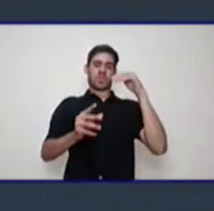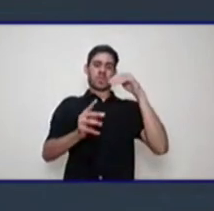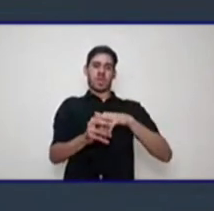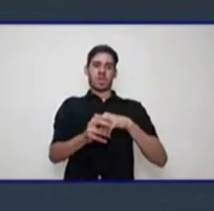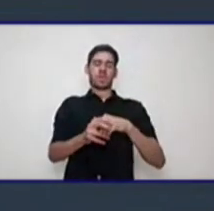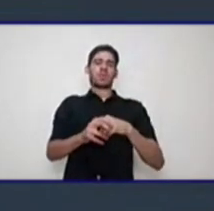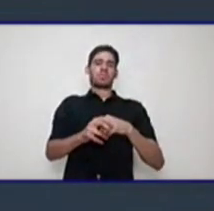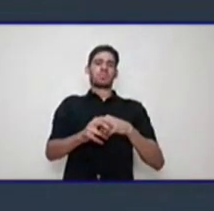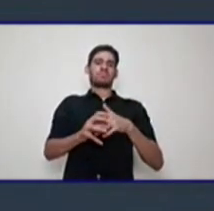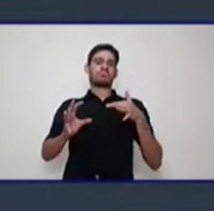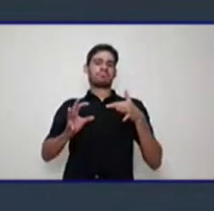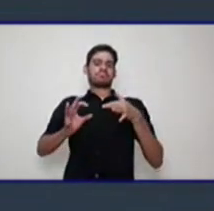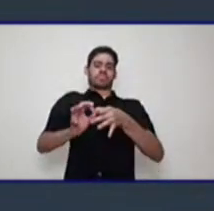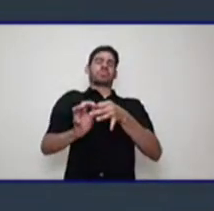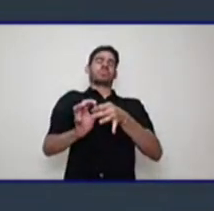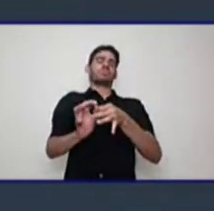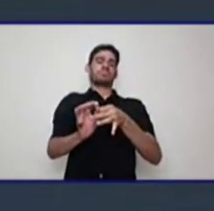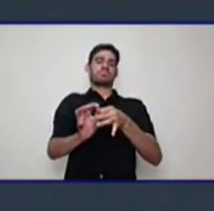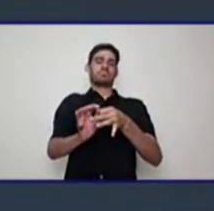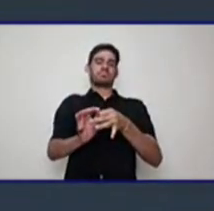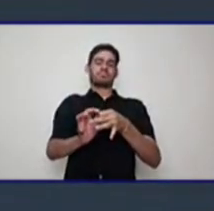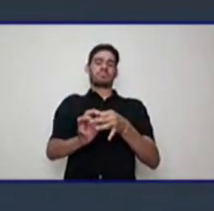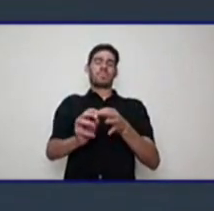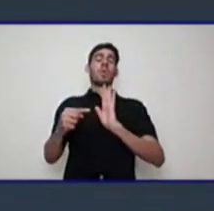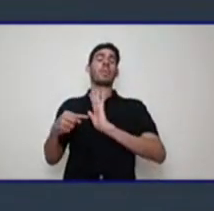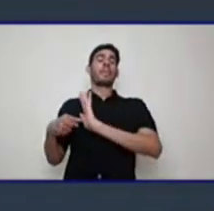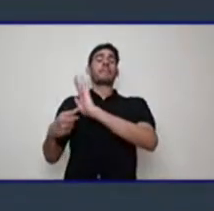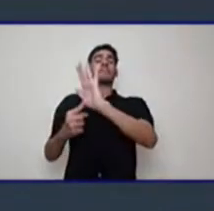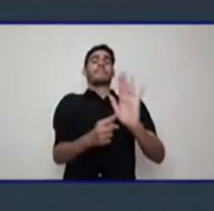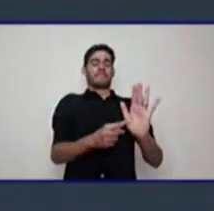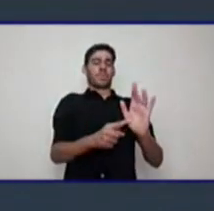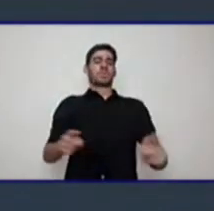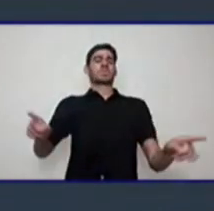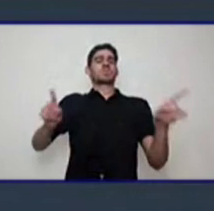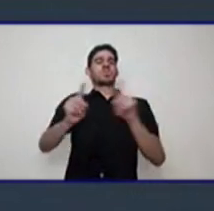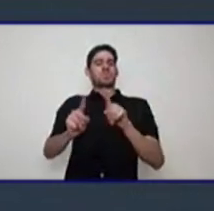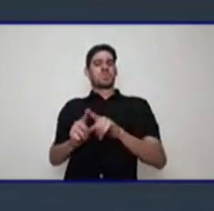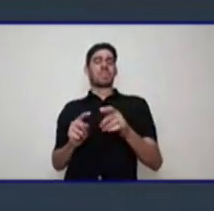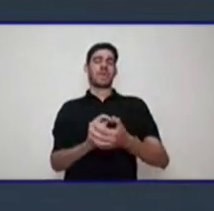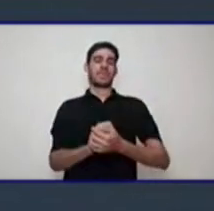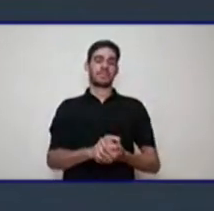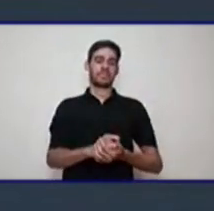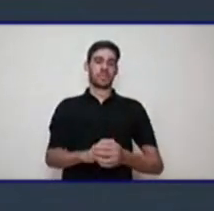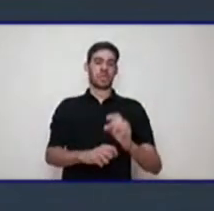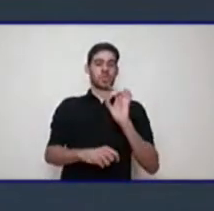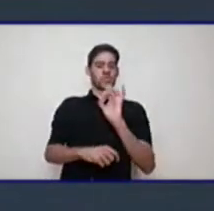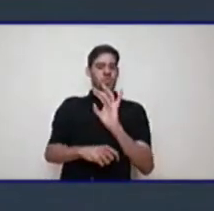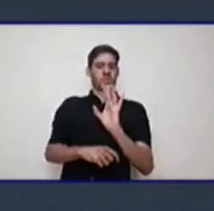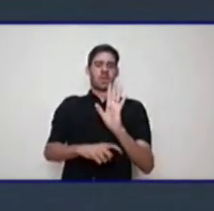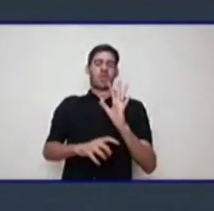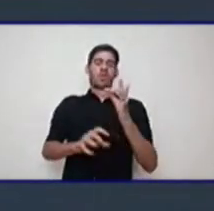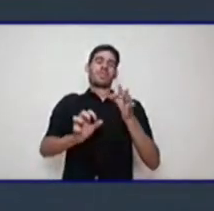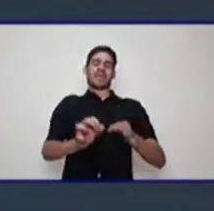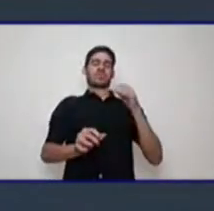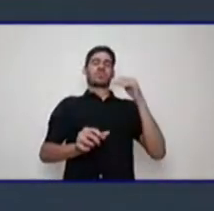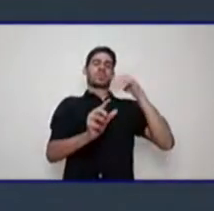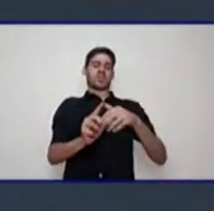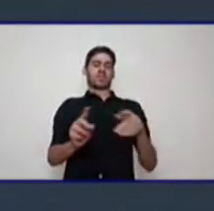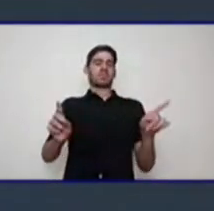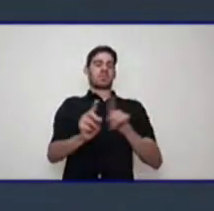Rubicão. Ou seja, mostrar que também, não só, mas também na justiça eleitoral, isso não